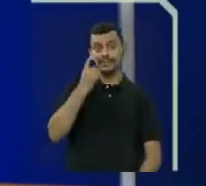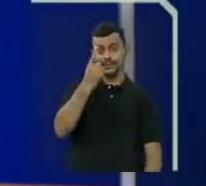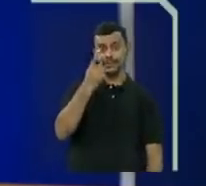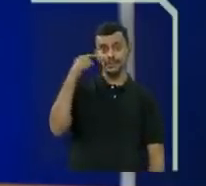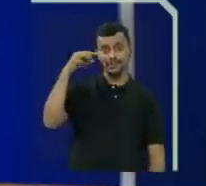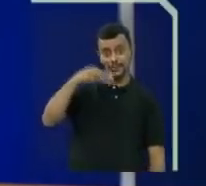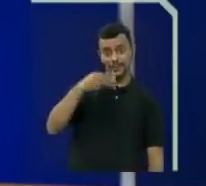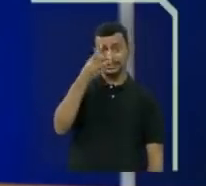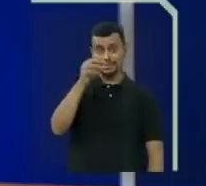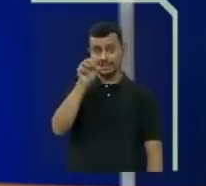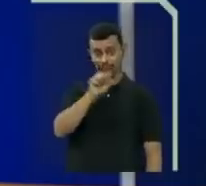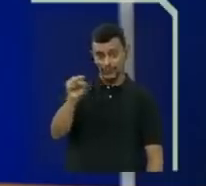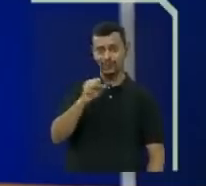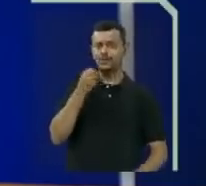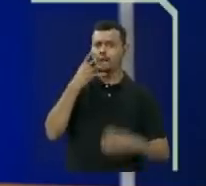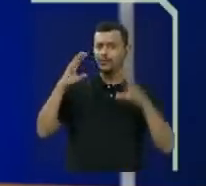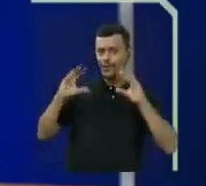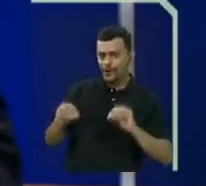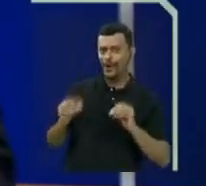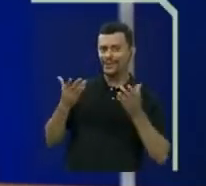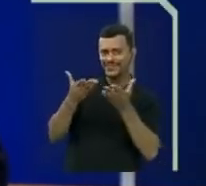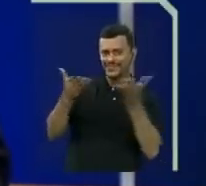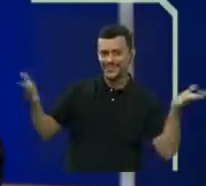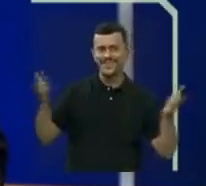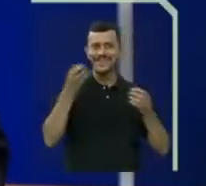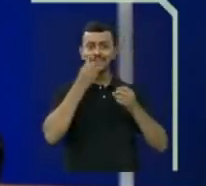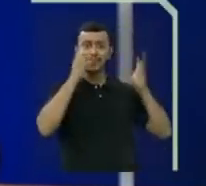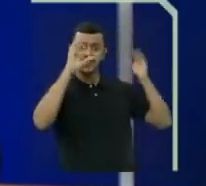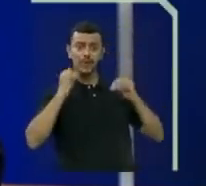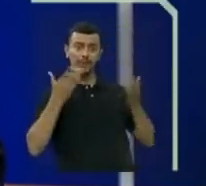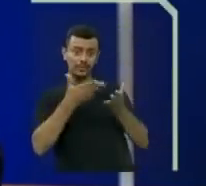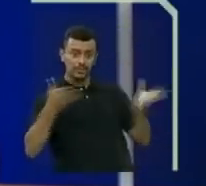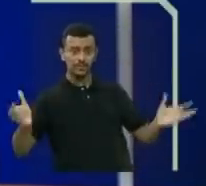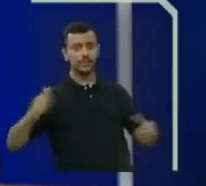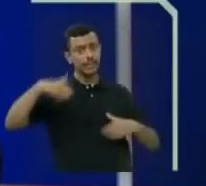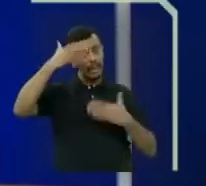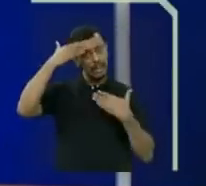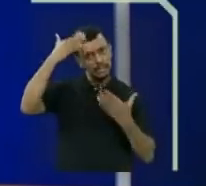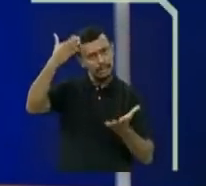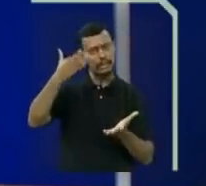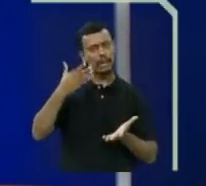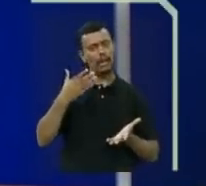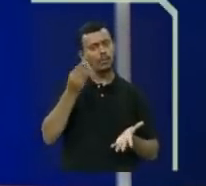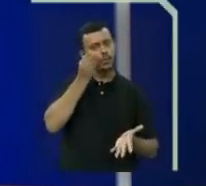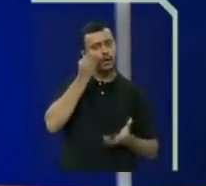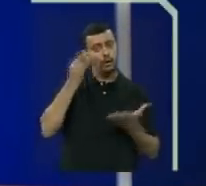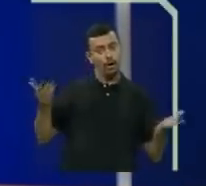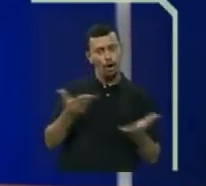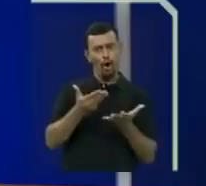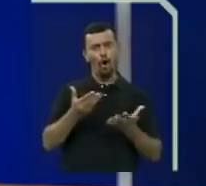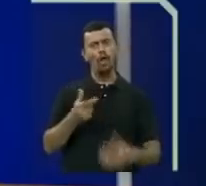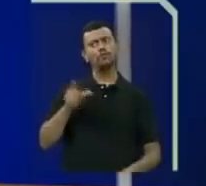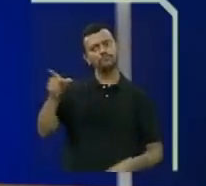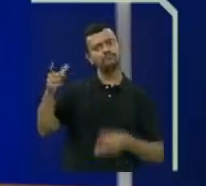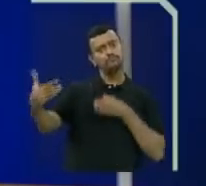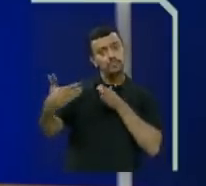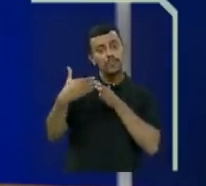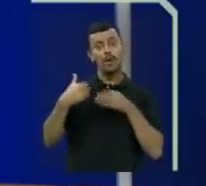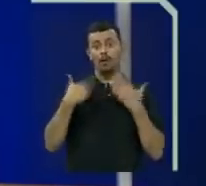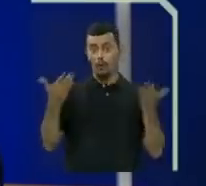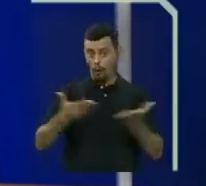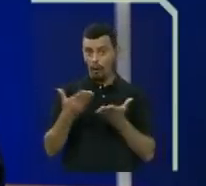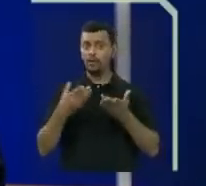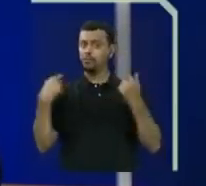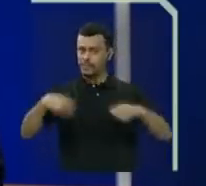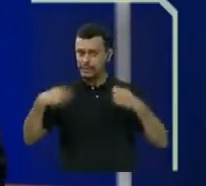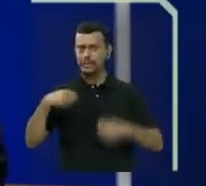telespectadores, cumprimentar os debatedores, Maria Lídia, agradecer a oportunidade. E, acima de tudo, dizer que chegou a hora, viu, Marcelo, do PT ganhar essas